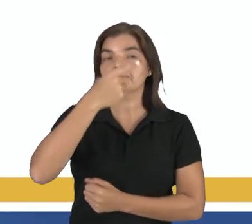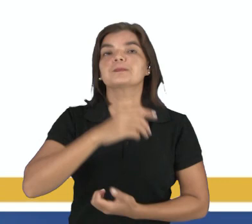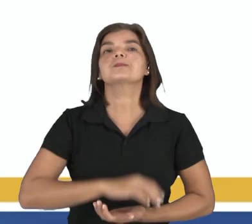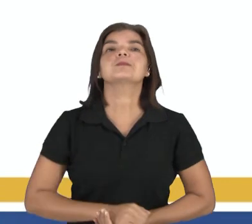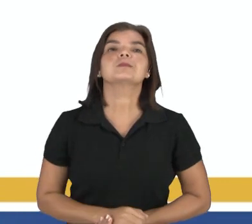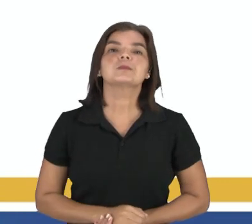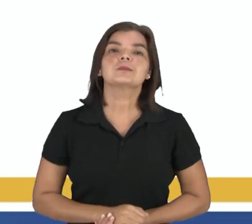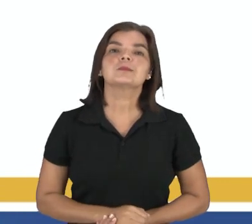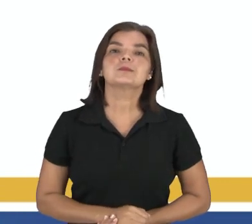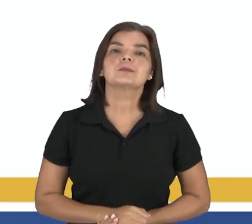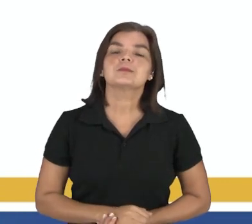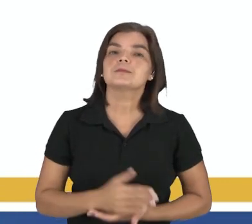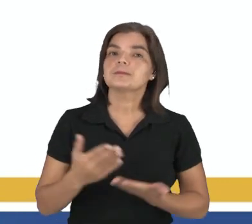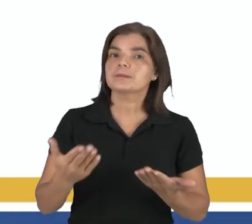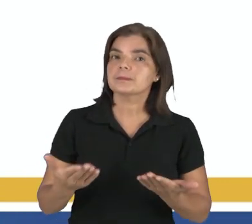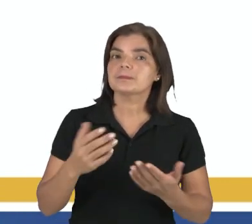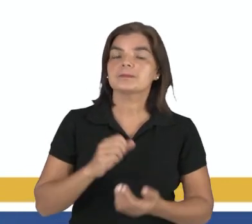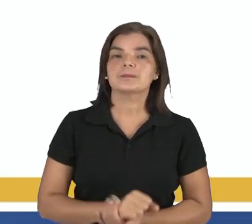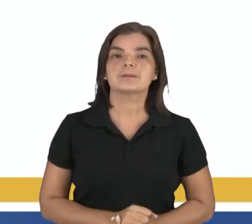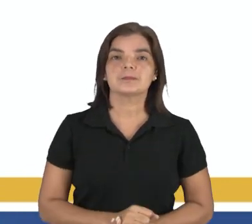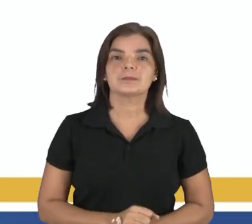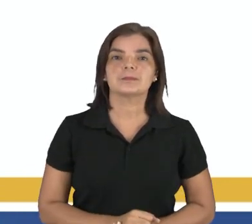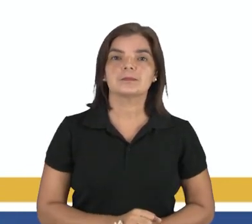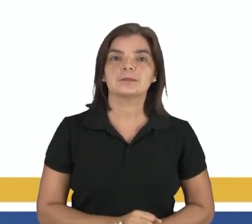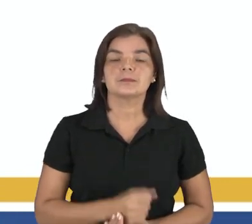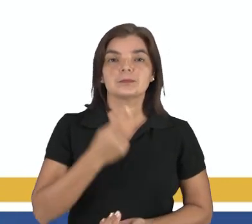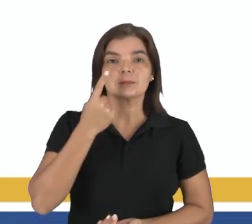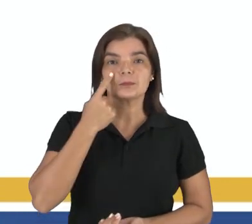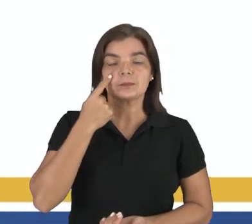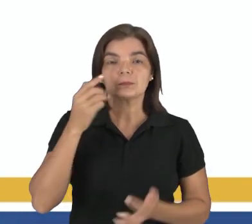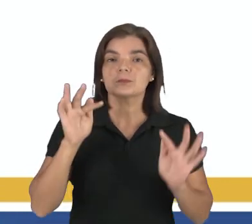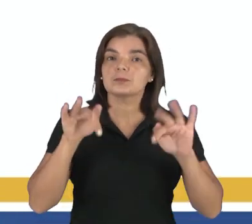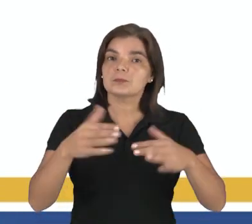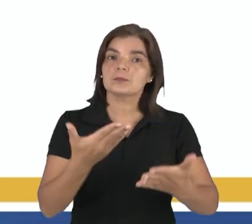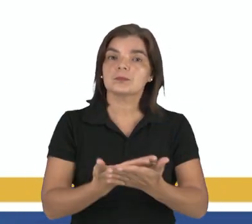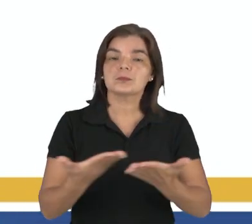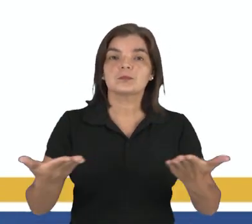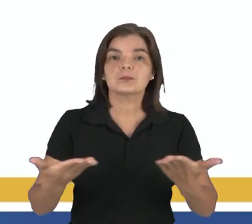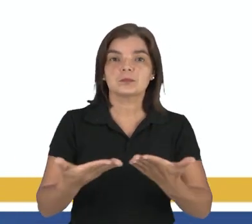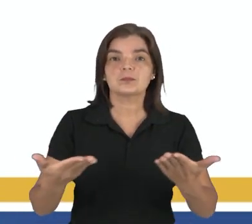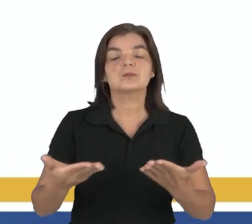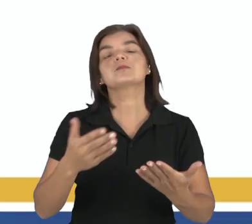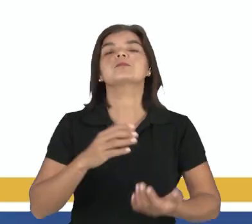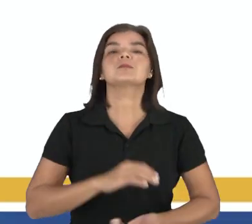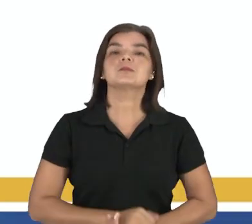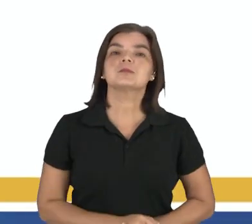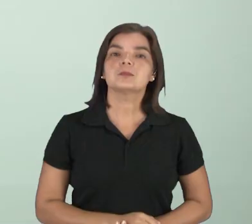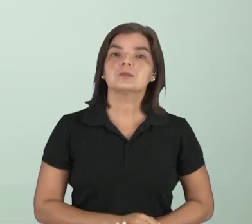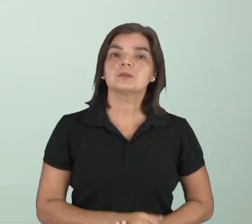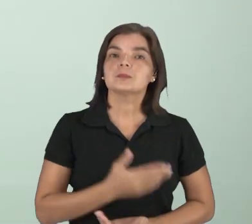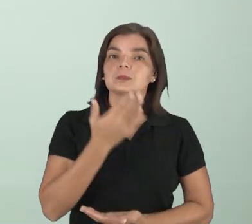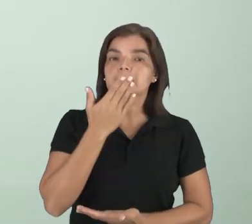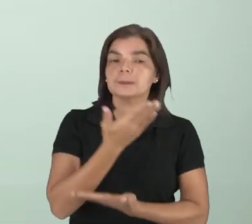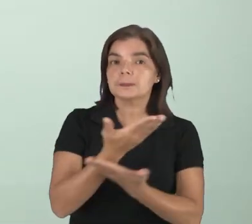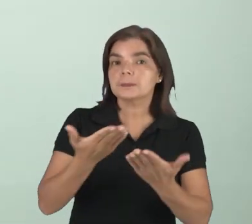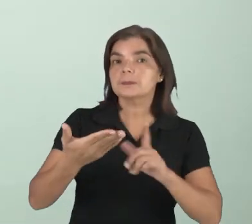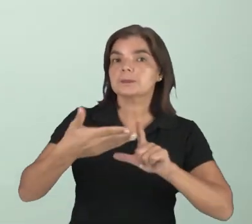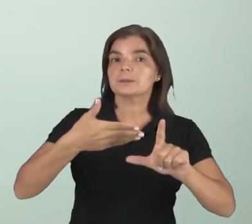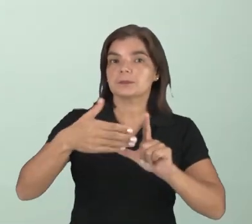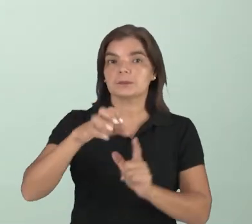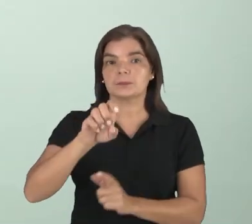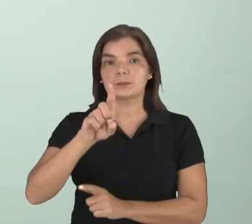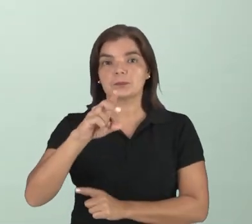hora. Pessoal, nós vamos fechar a aula de hoje por aqui. Peço a vocês que